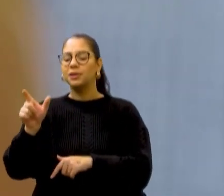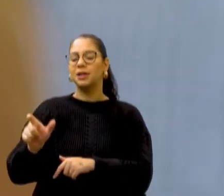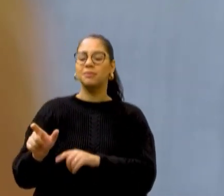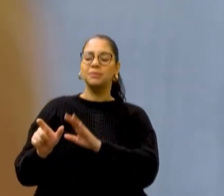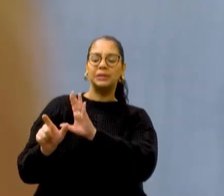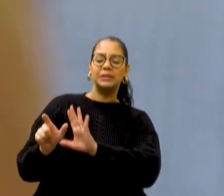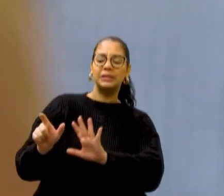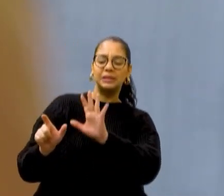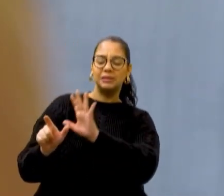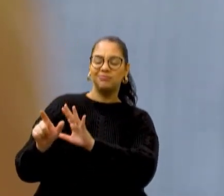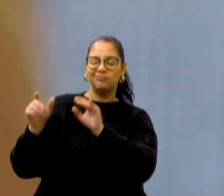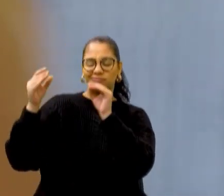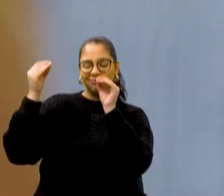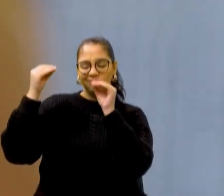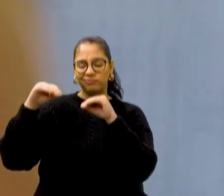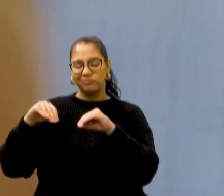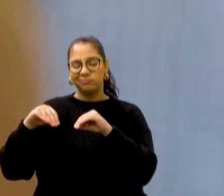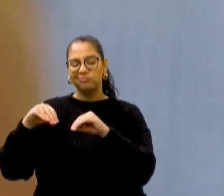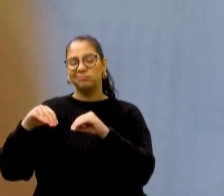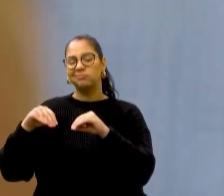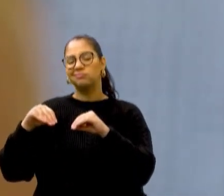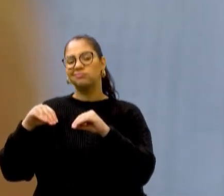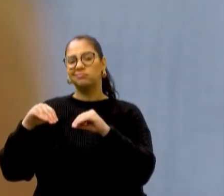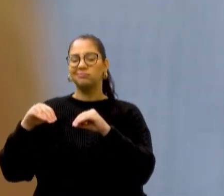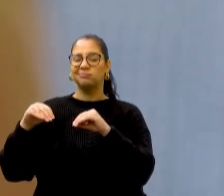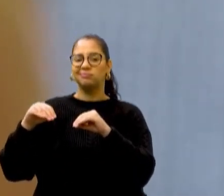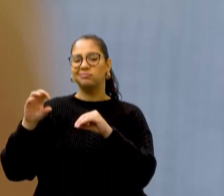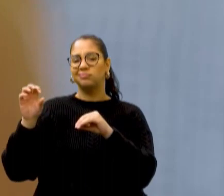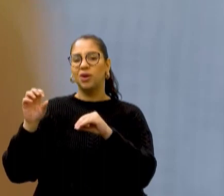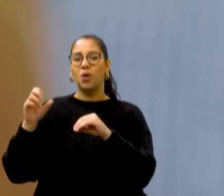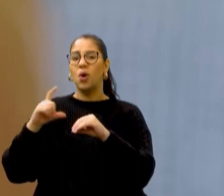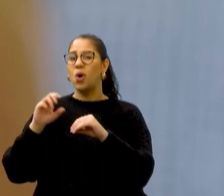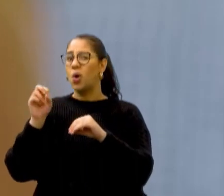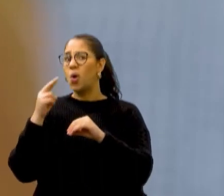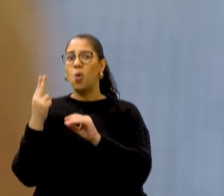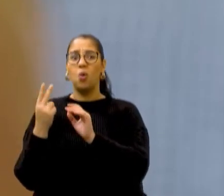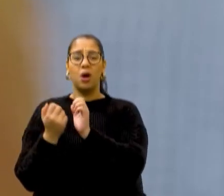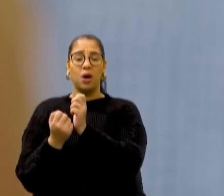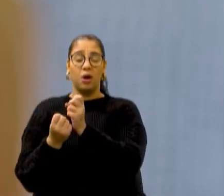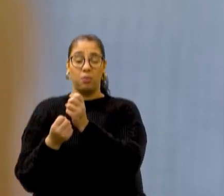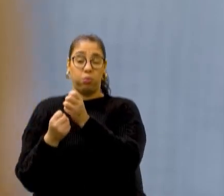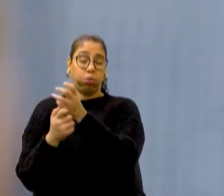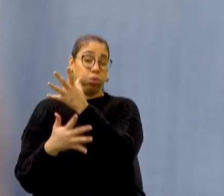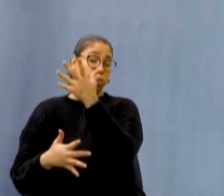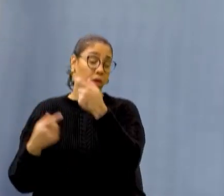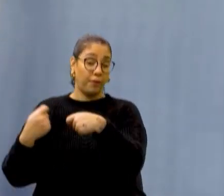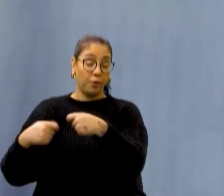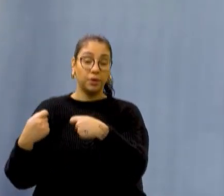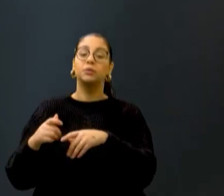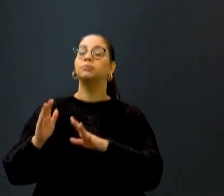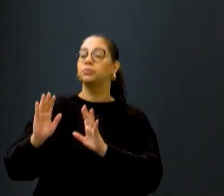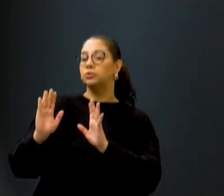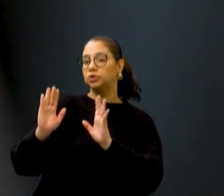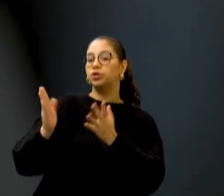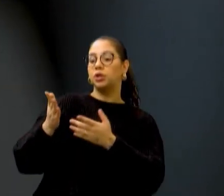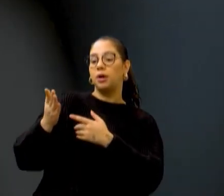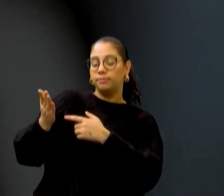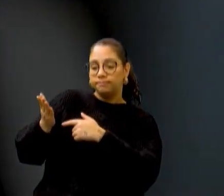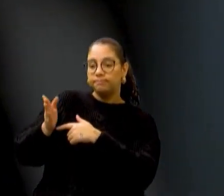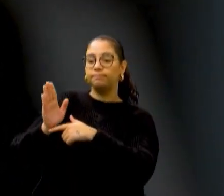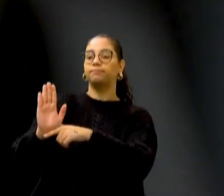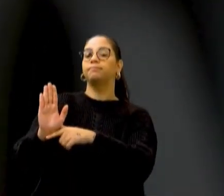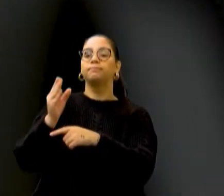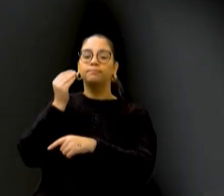percebe que tem alguém ali meio para baixo meio alta demanda a gente já tenta ajudar